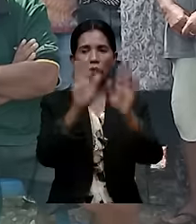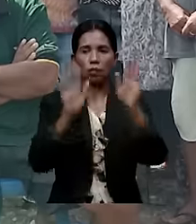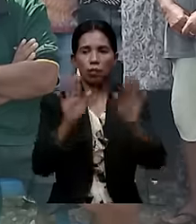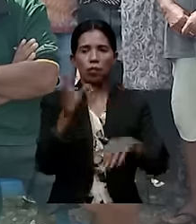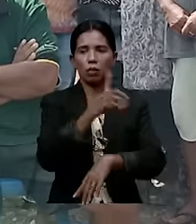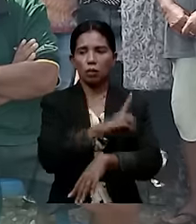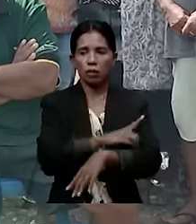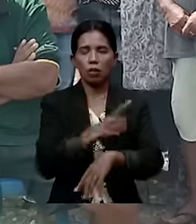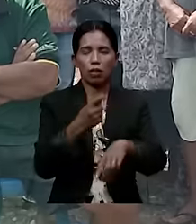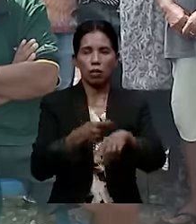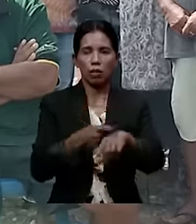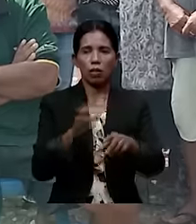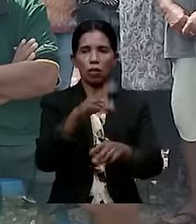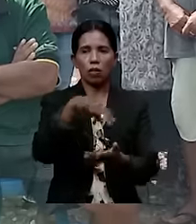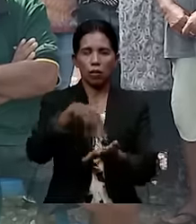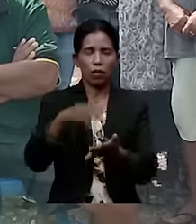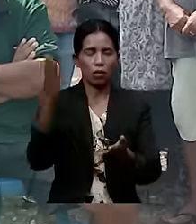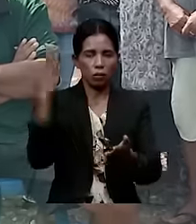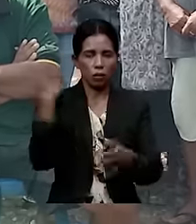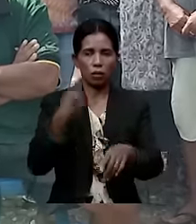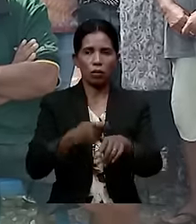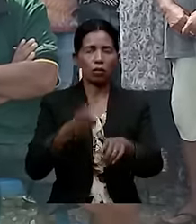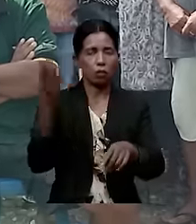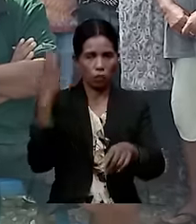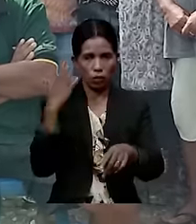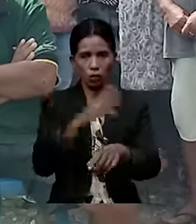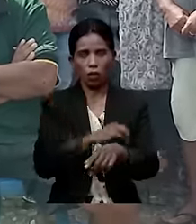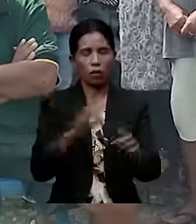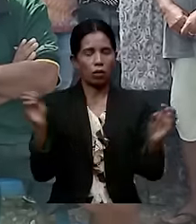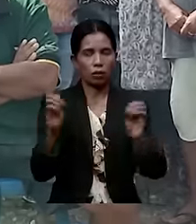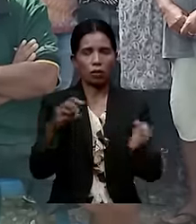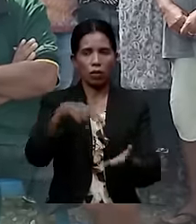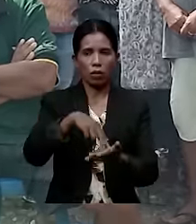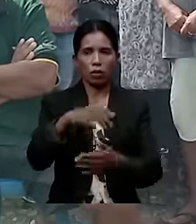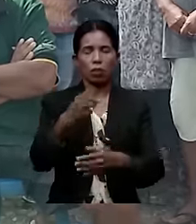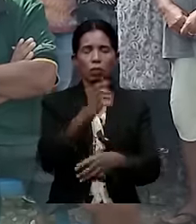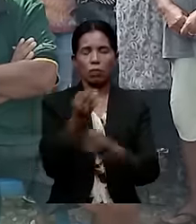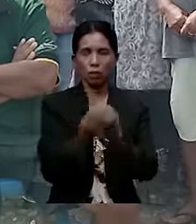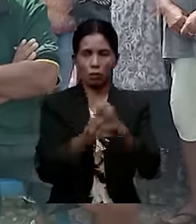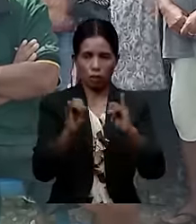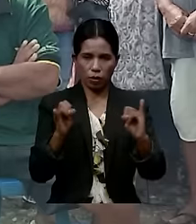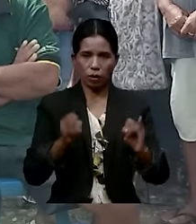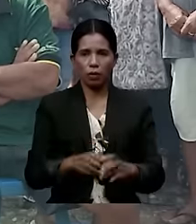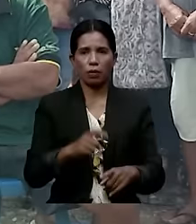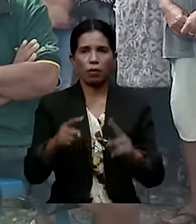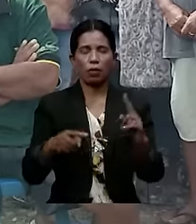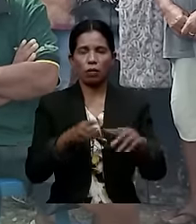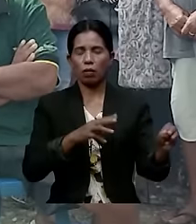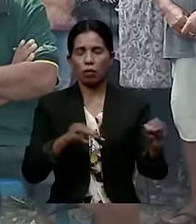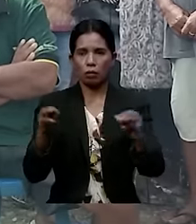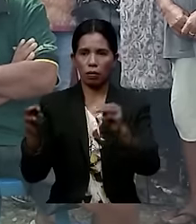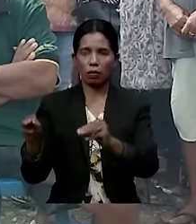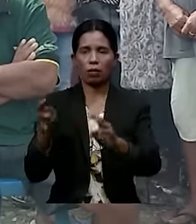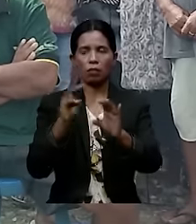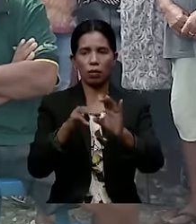ve bazar nye tempo. Hari nani stiha ona iha tempo antigo. La osfoy hari iha tempo kungang. Wan hira atu muda horario wa